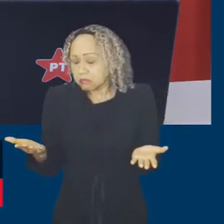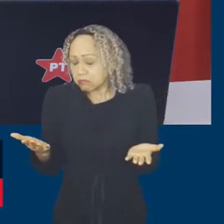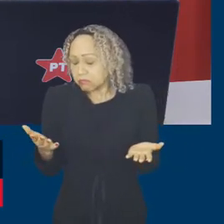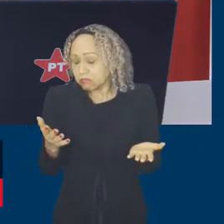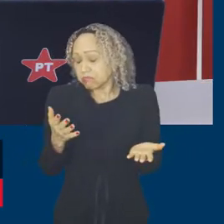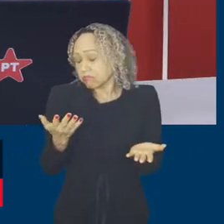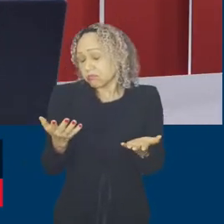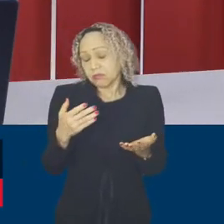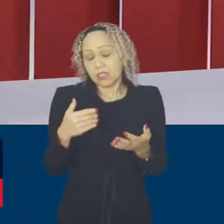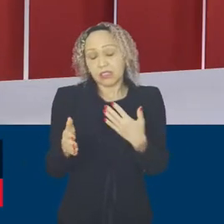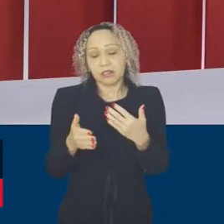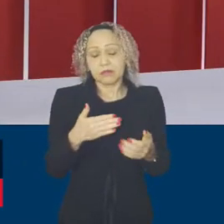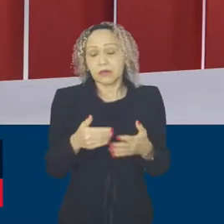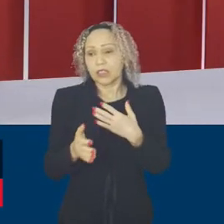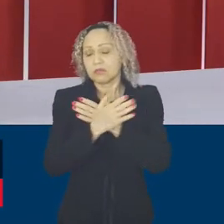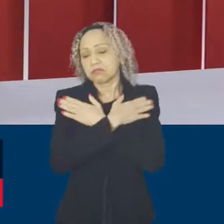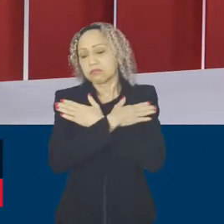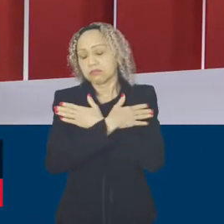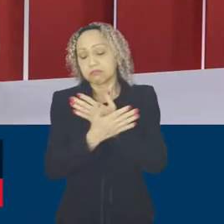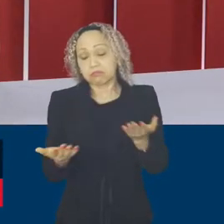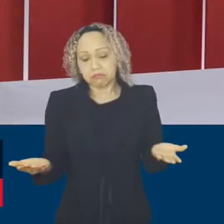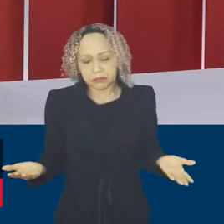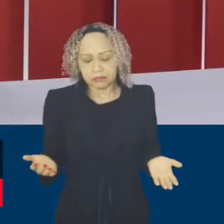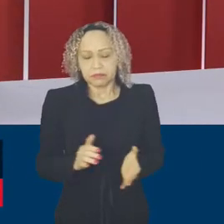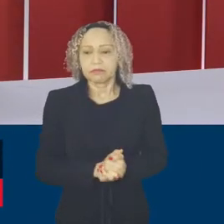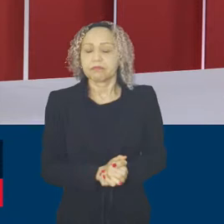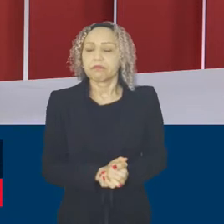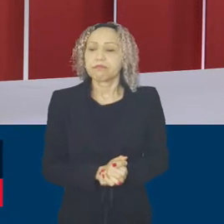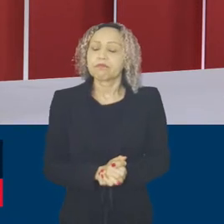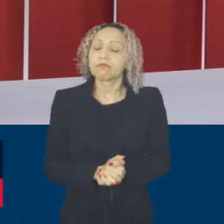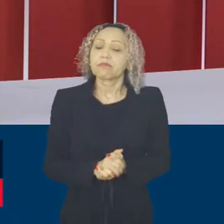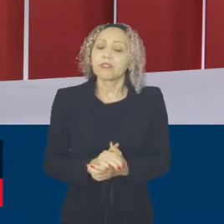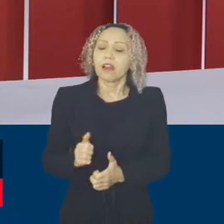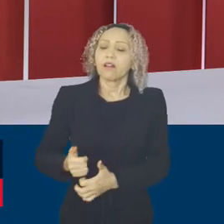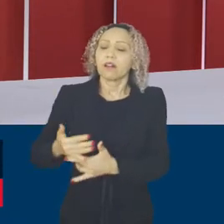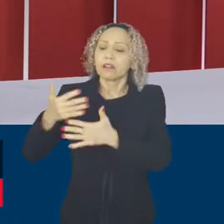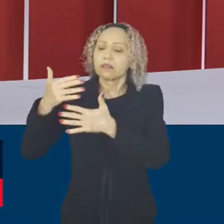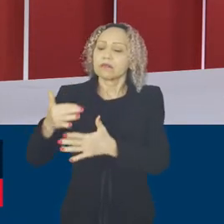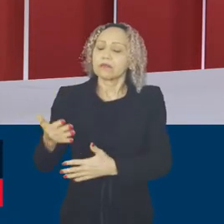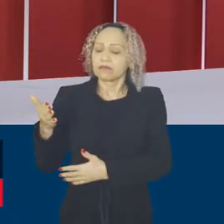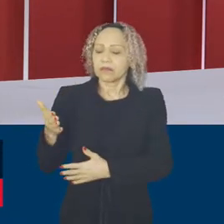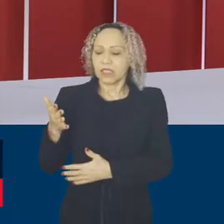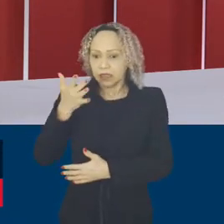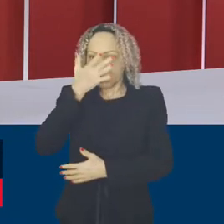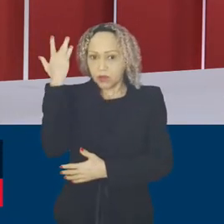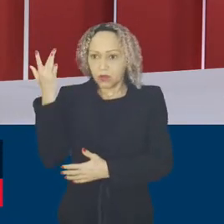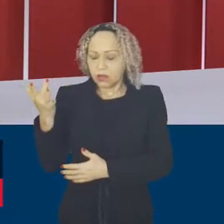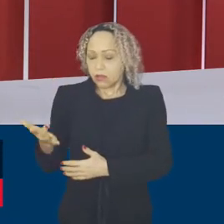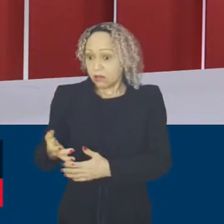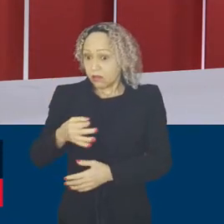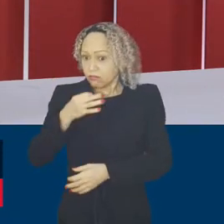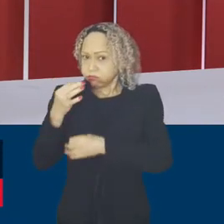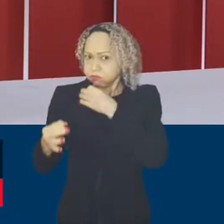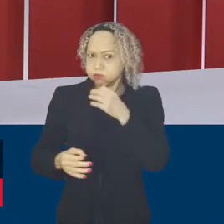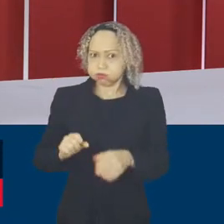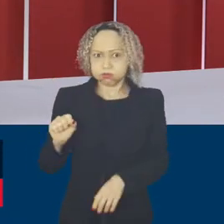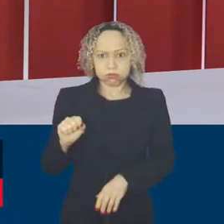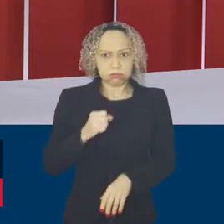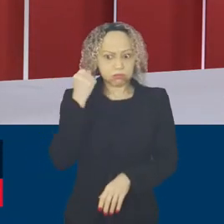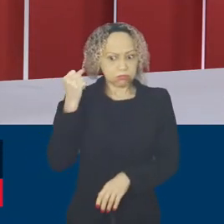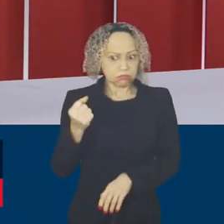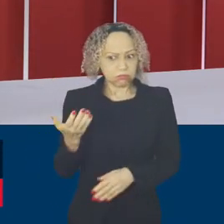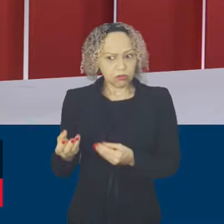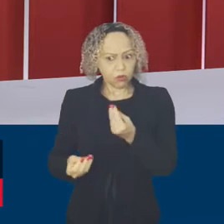Neto, todo mundo protestando aqui, indignado, né, com o presidente do Banco Central. A Josi comenta aqui,